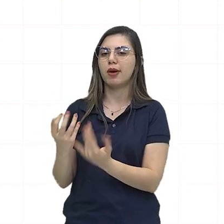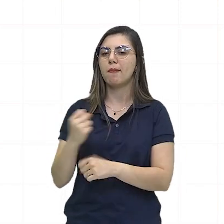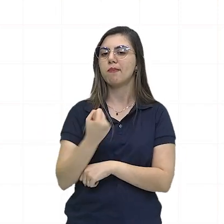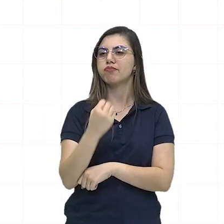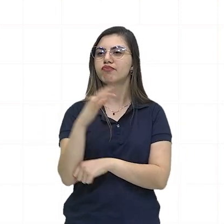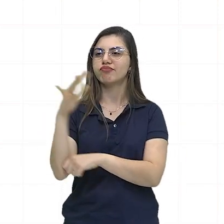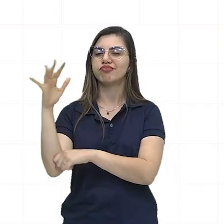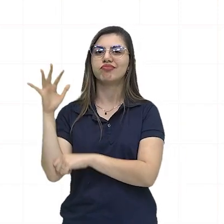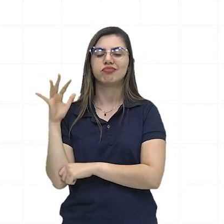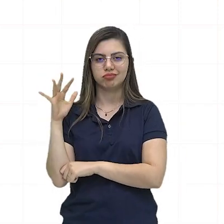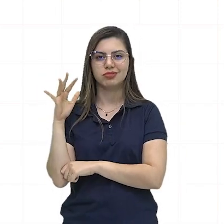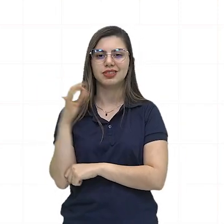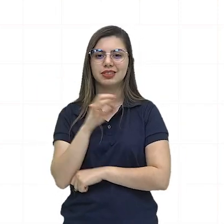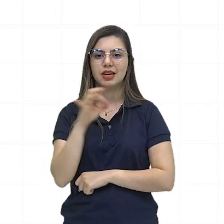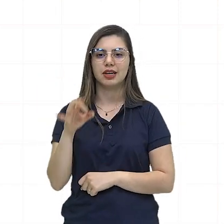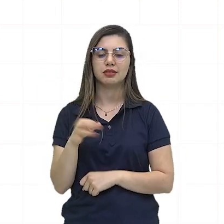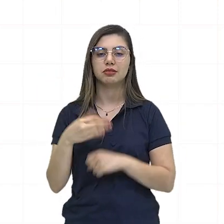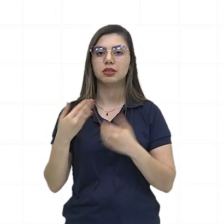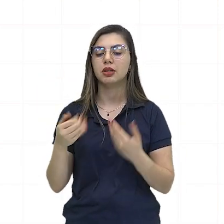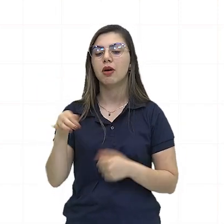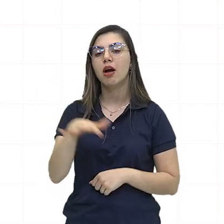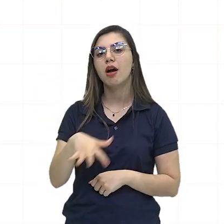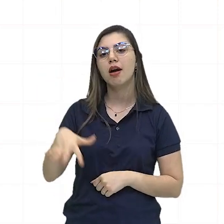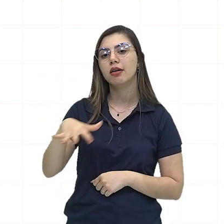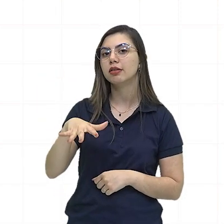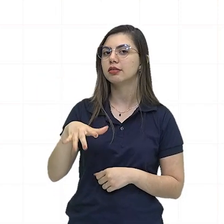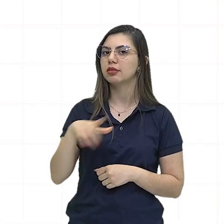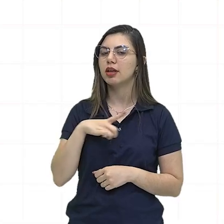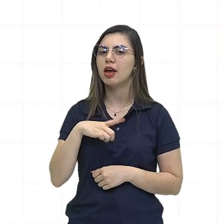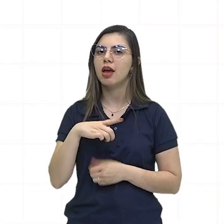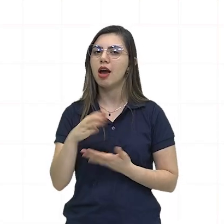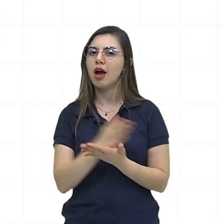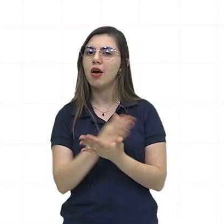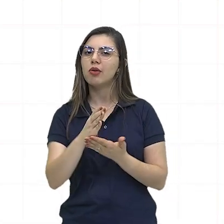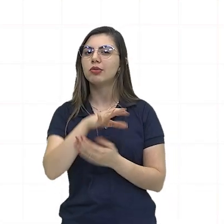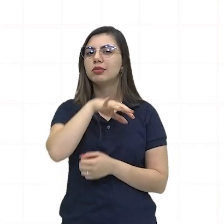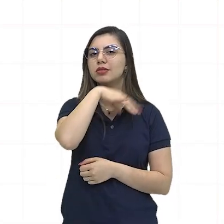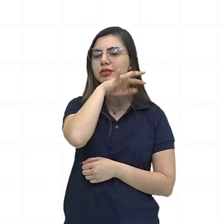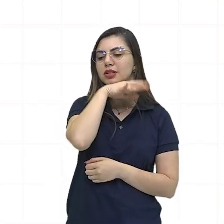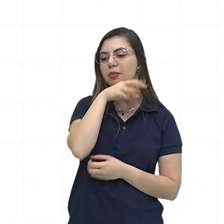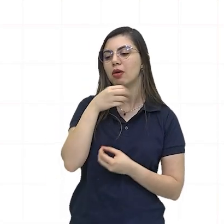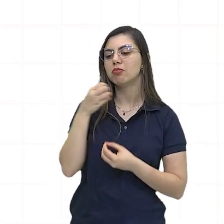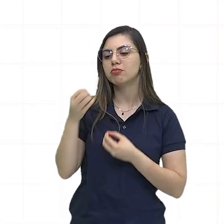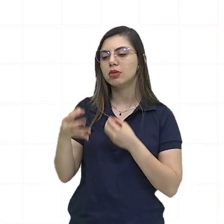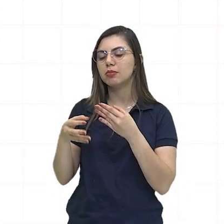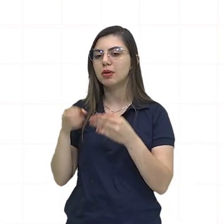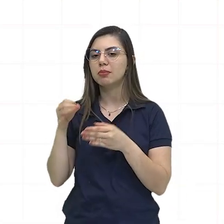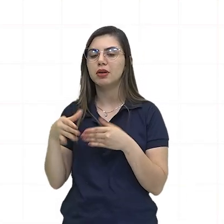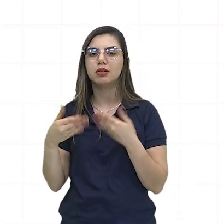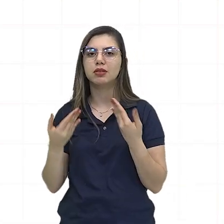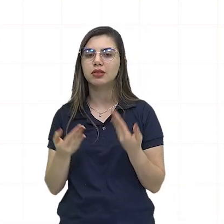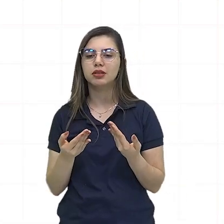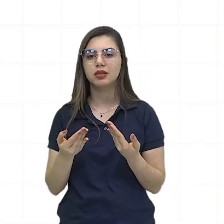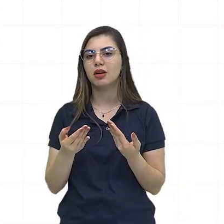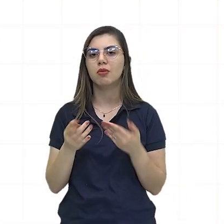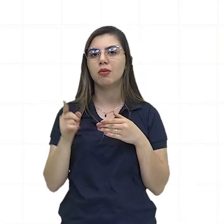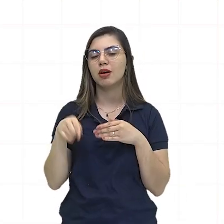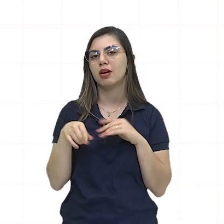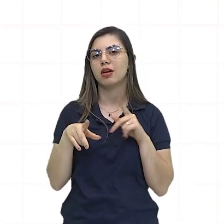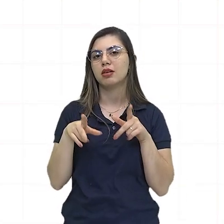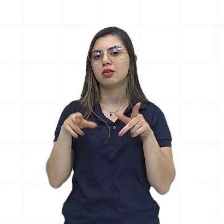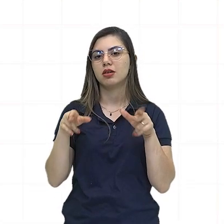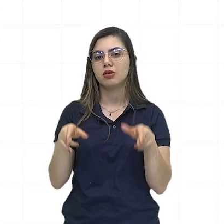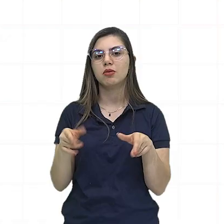outros, né? E ele vai colocar ali naquela área alguns animais. E assim ele vai replicar o desenho original das